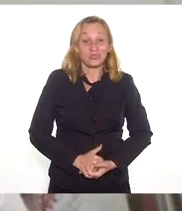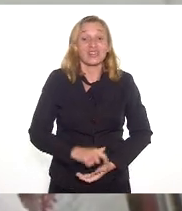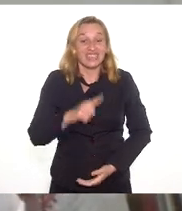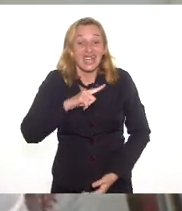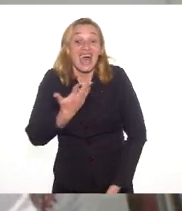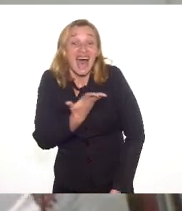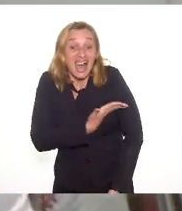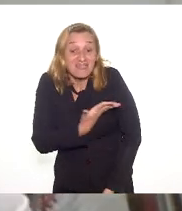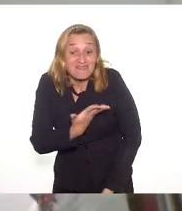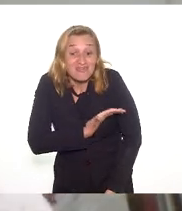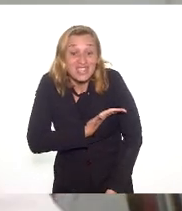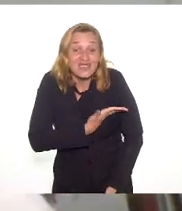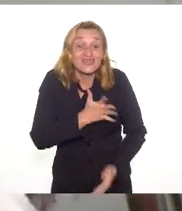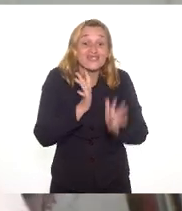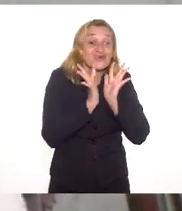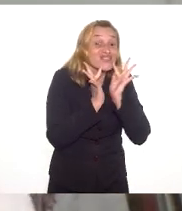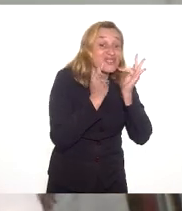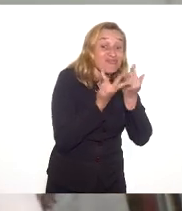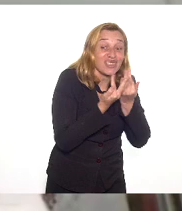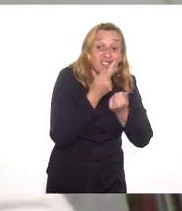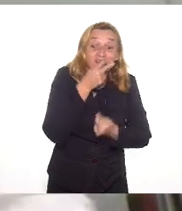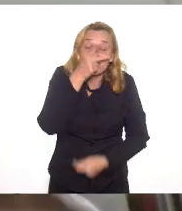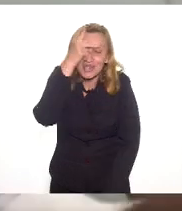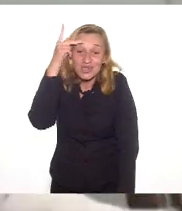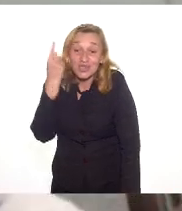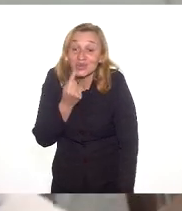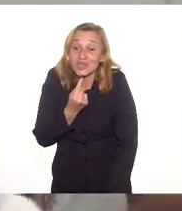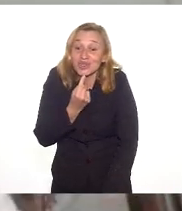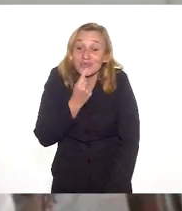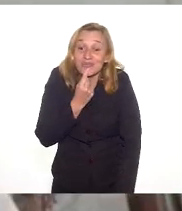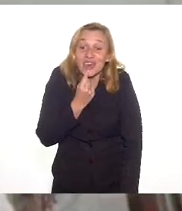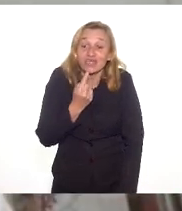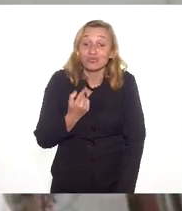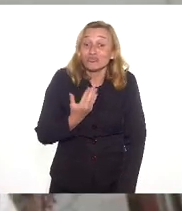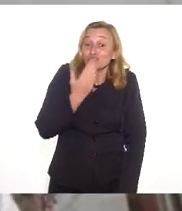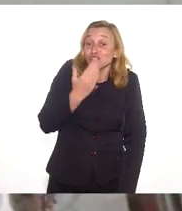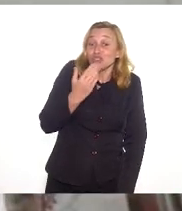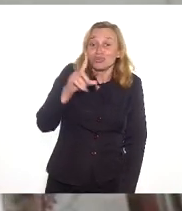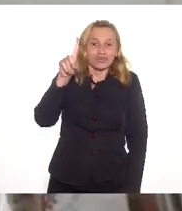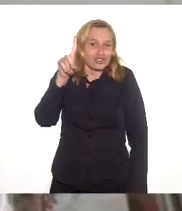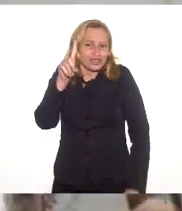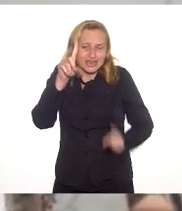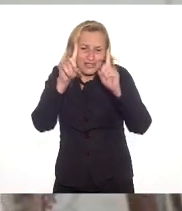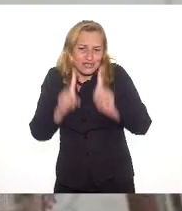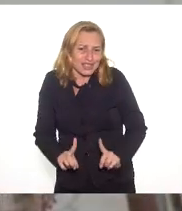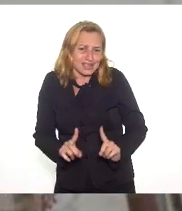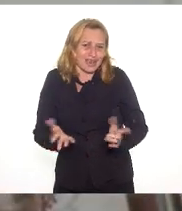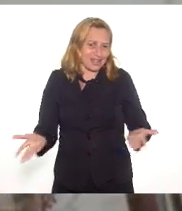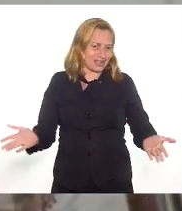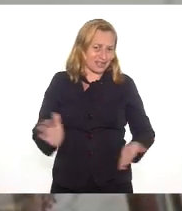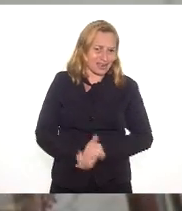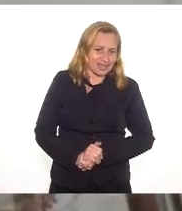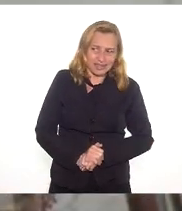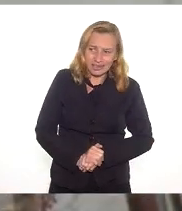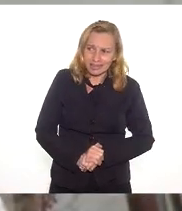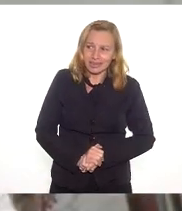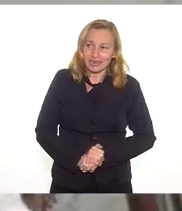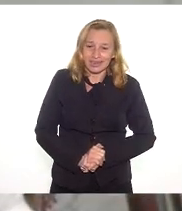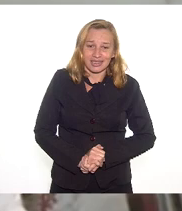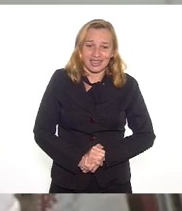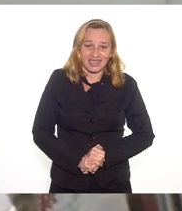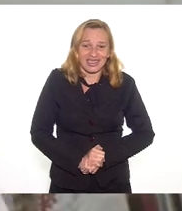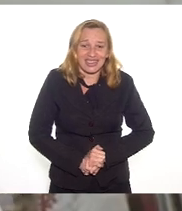amigos, familiares, pessoas muito próximas com algum tipo de deficiência, com alguma modalidade de deficiência. E